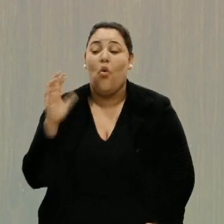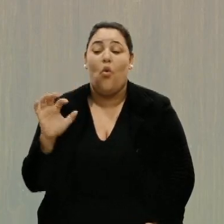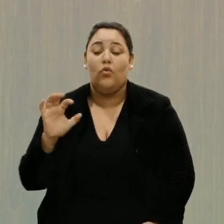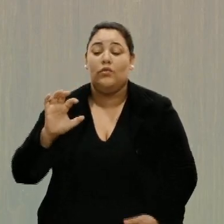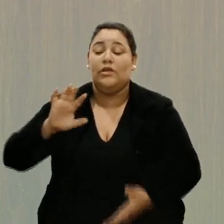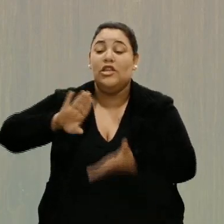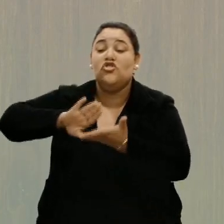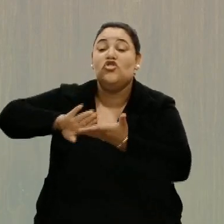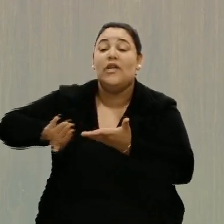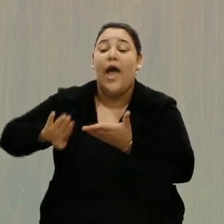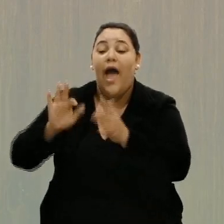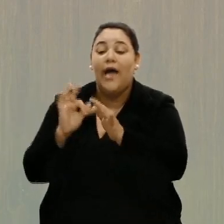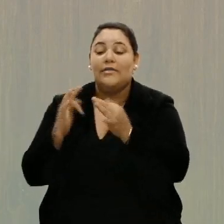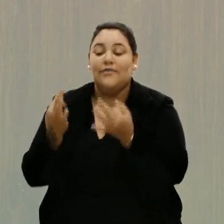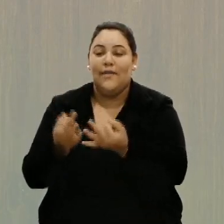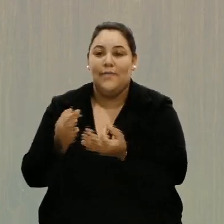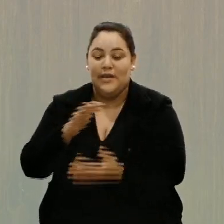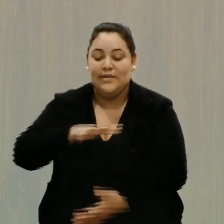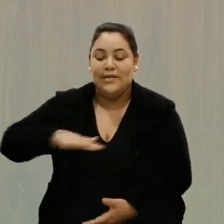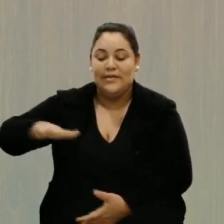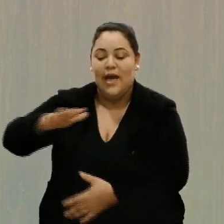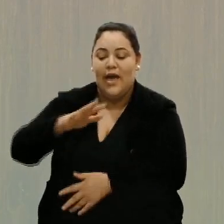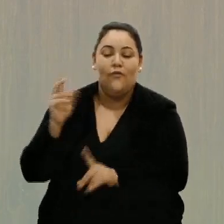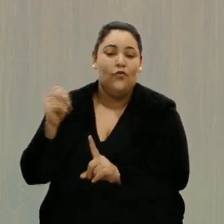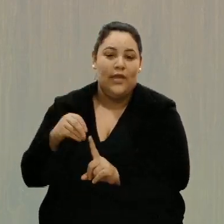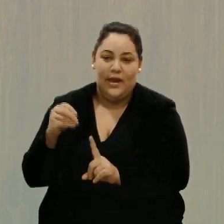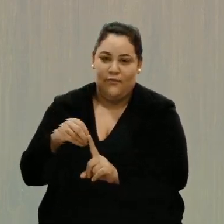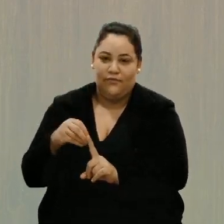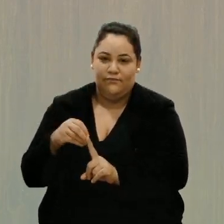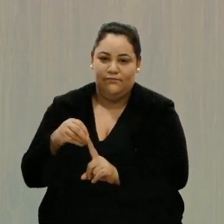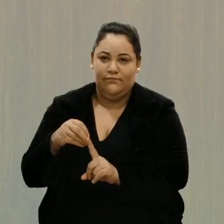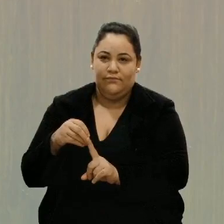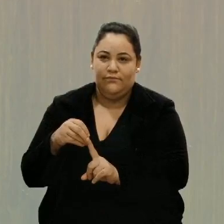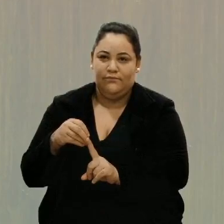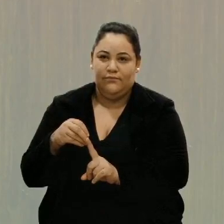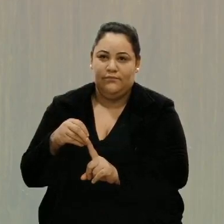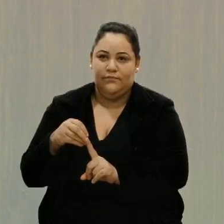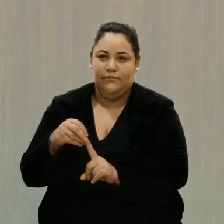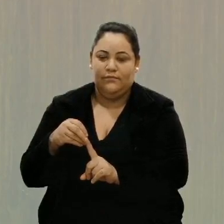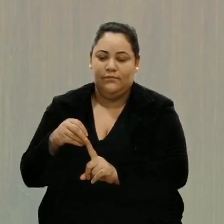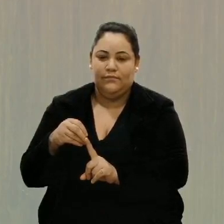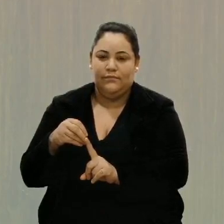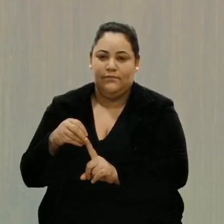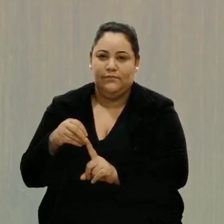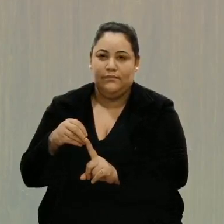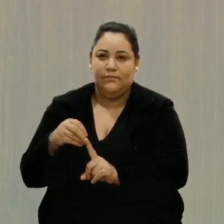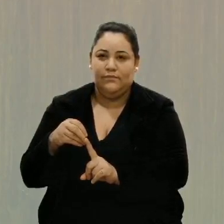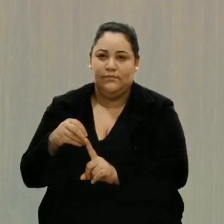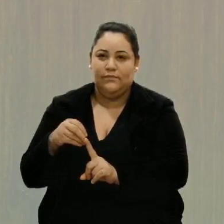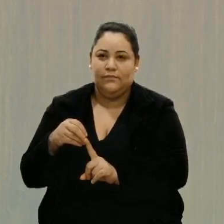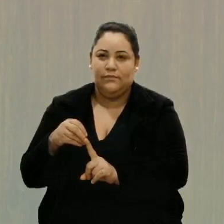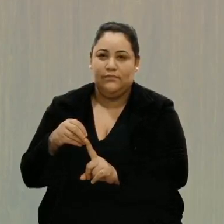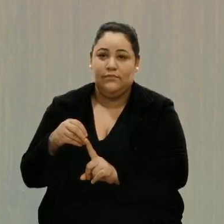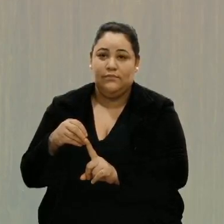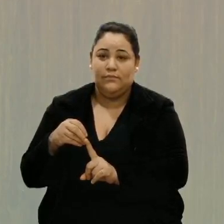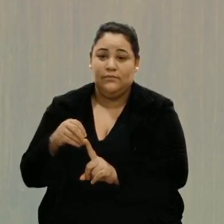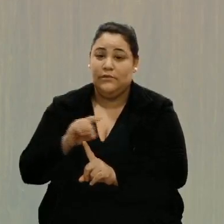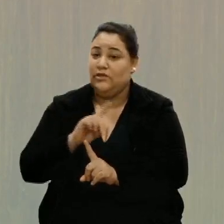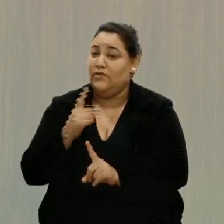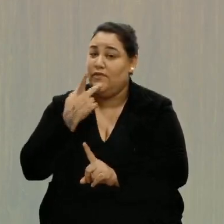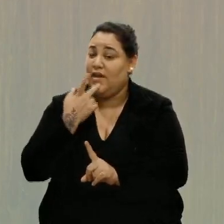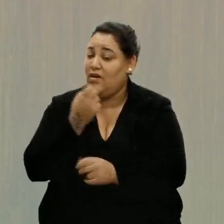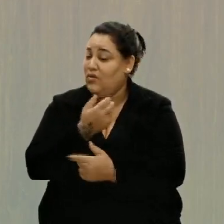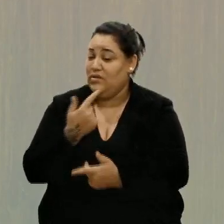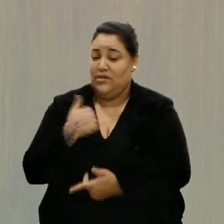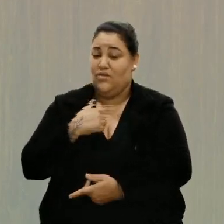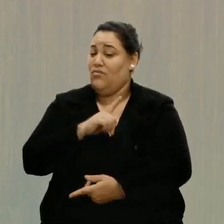pessoas dessas áreas carentes, nunca fui, pelo contrário. Então, não coloque coisas na minha boca, tá? O que